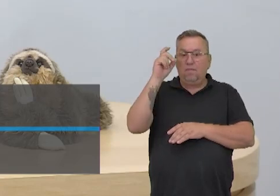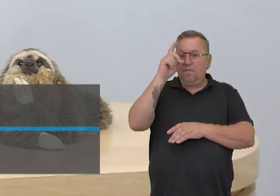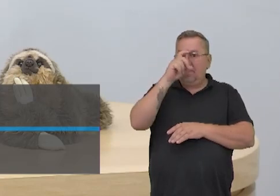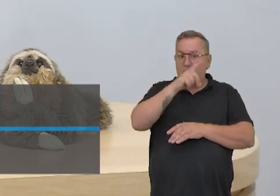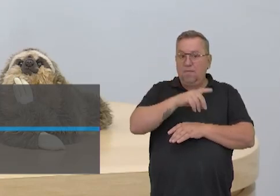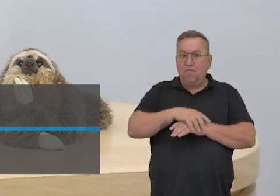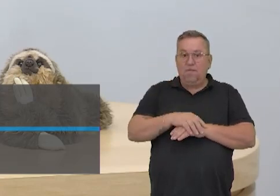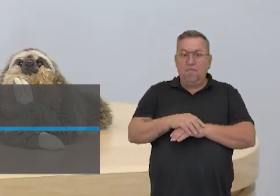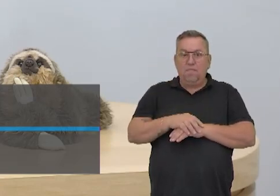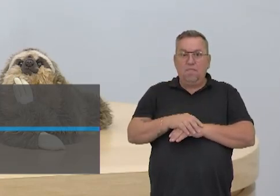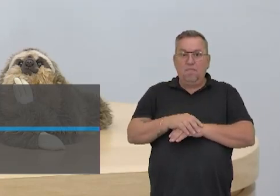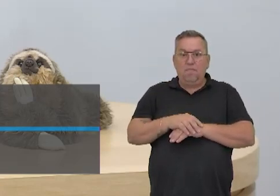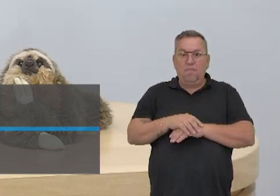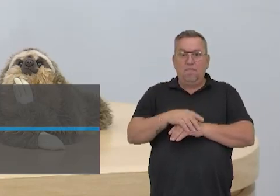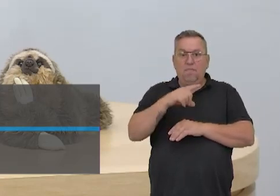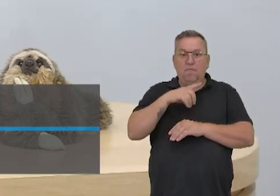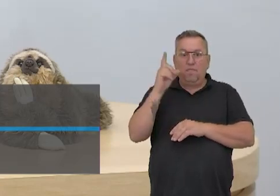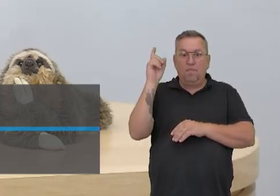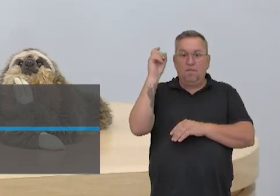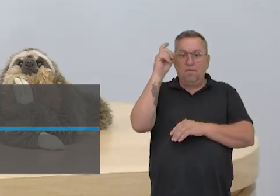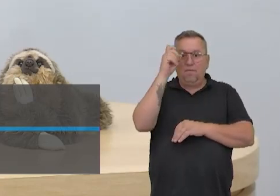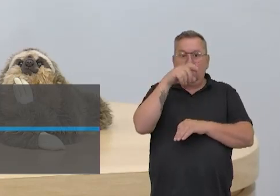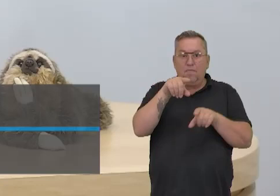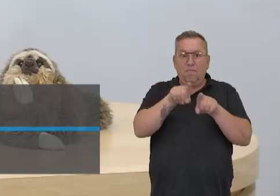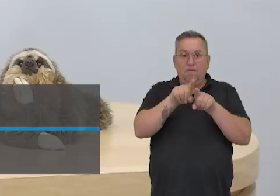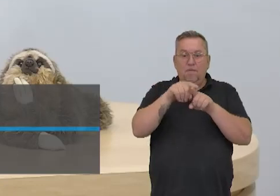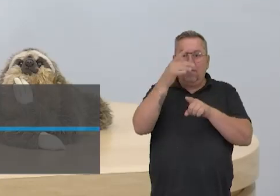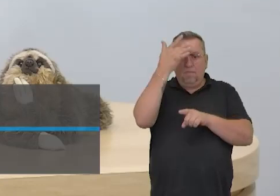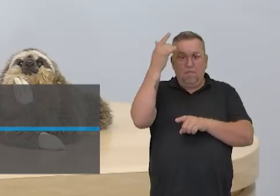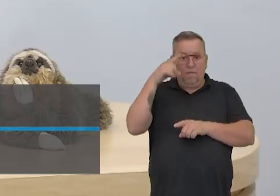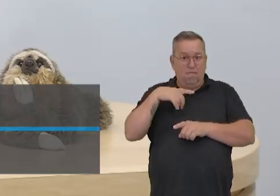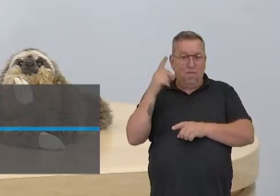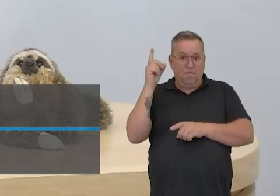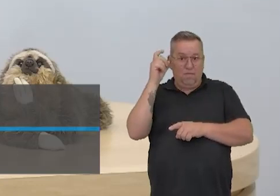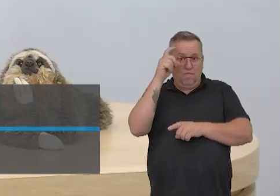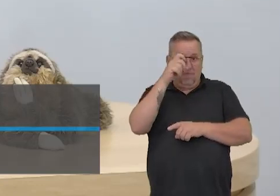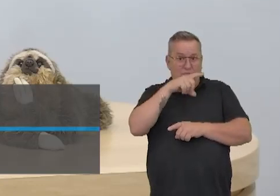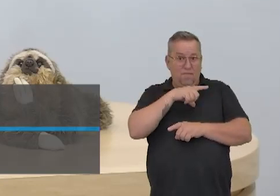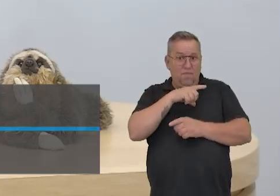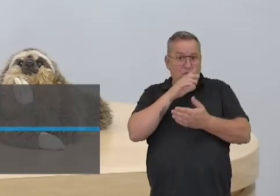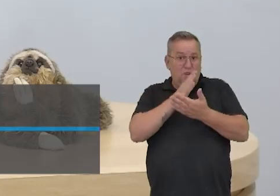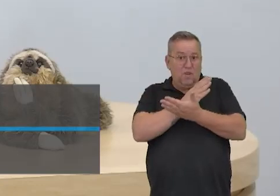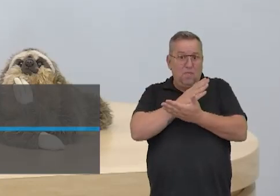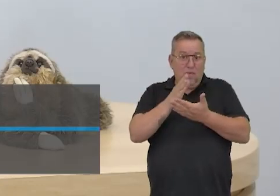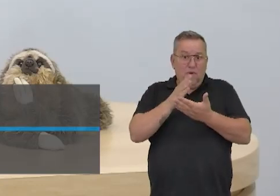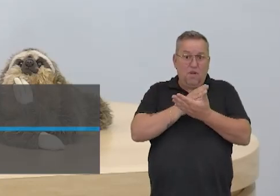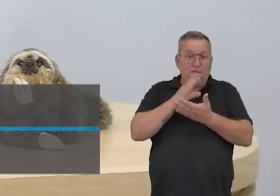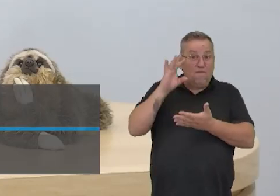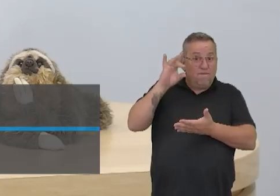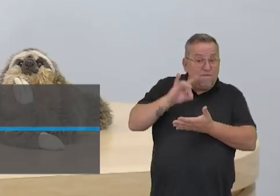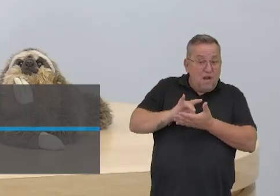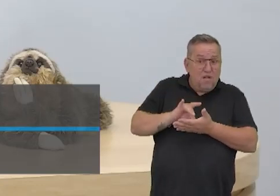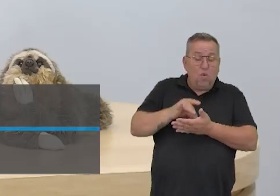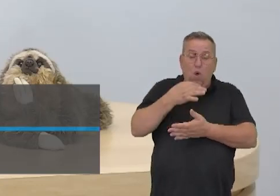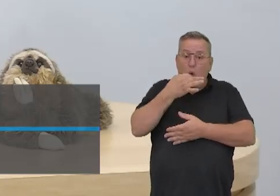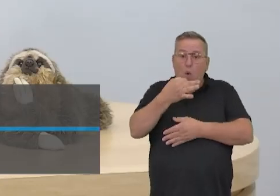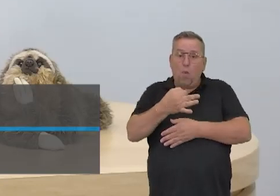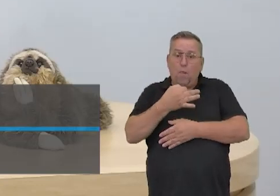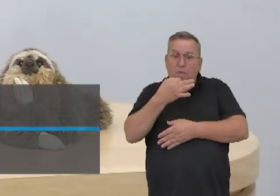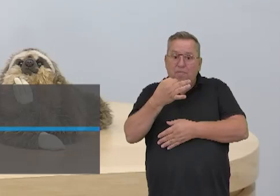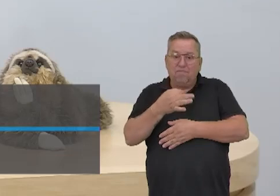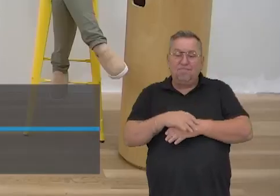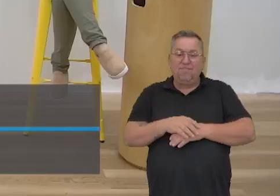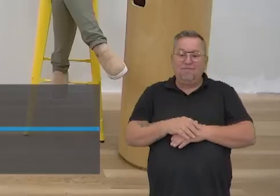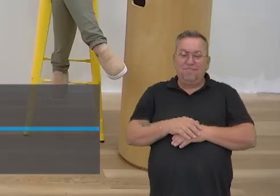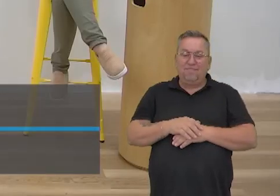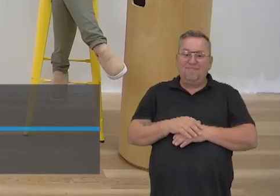dificuldade, né? Os alunos têm essa dificuldade, ou as pessoas têm essa dificuldade de distinguir fato de opinião, né? E